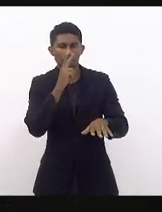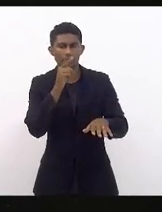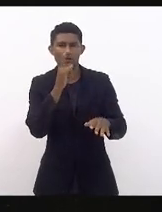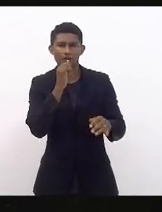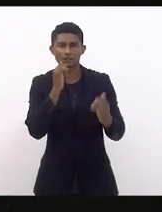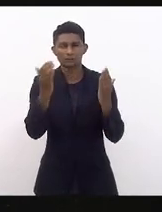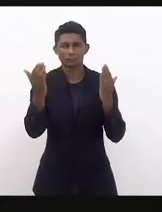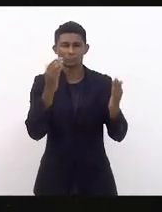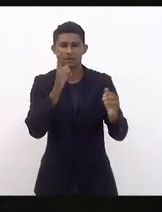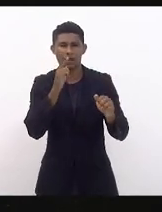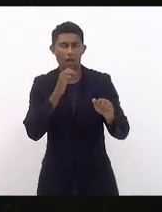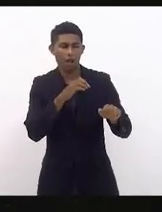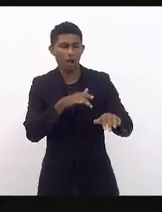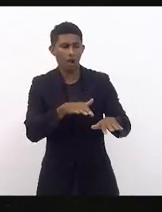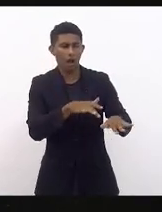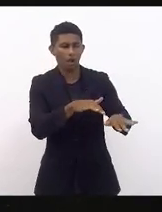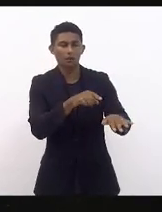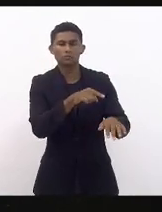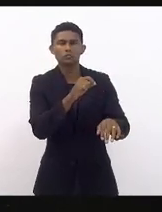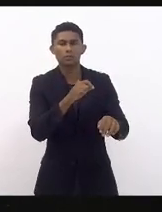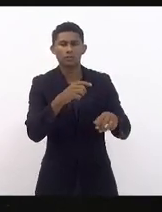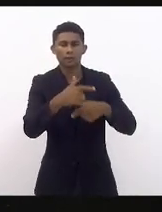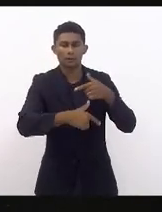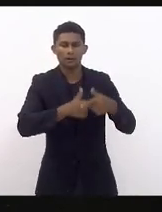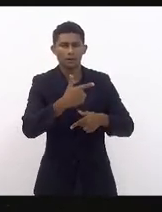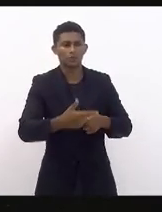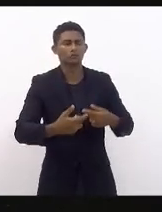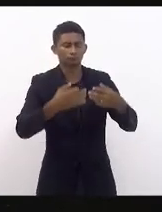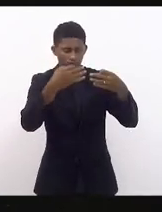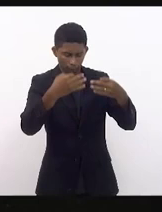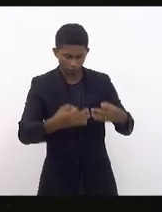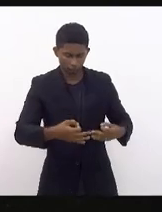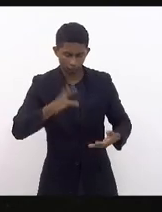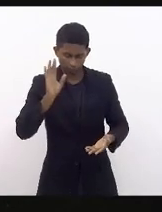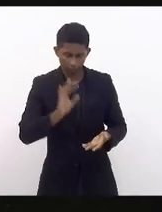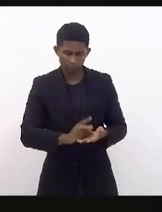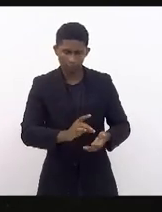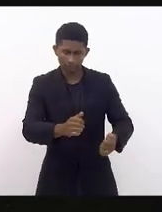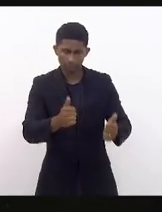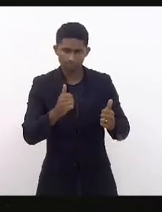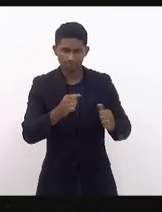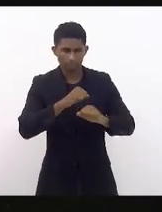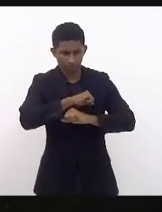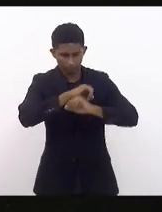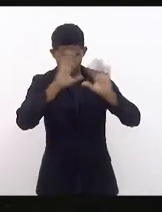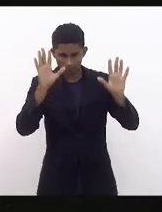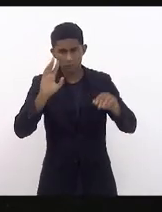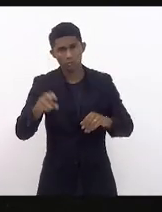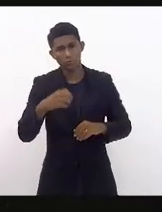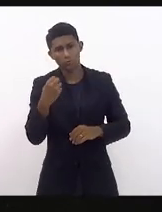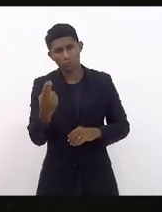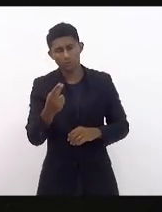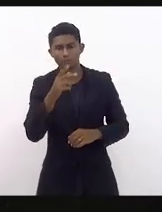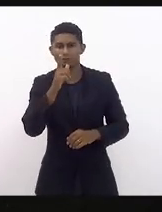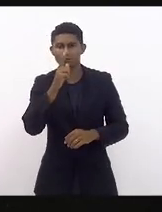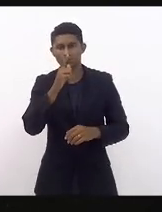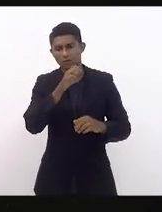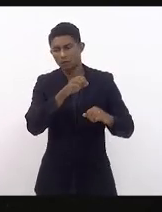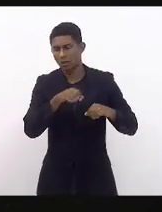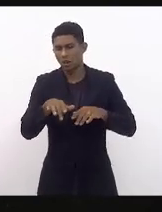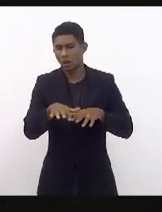puro, fecundo, sincero, brilhante e cristalino, ou no torvelinho